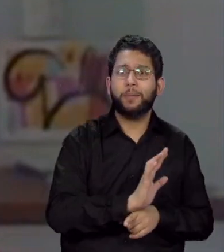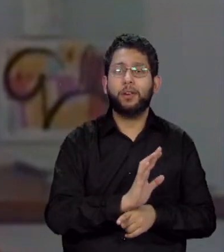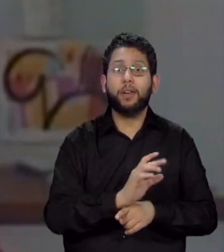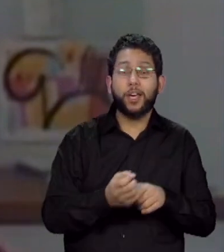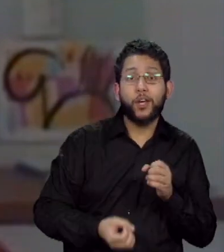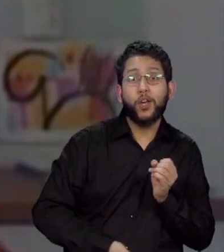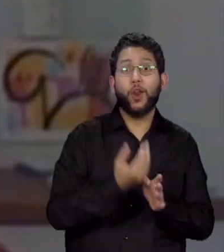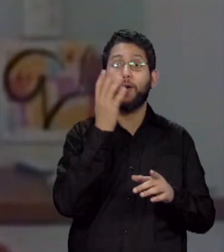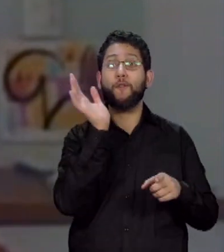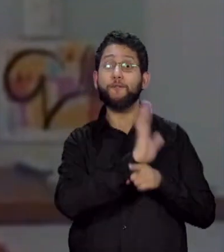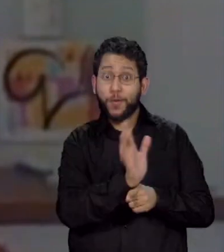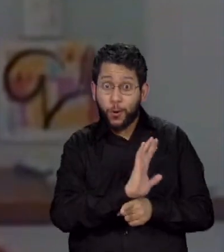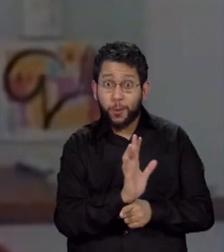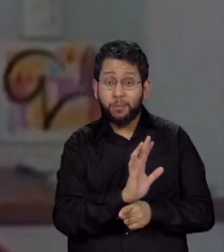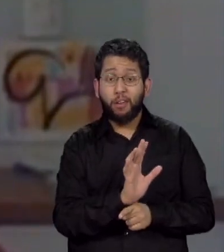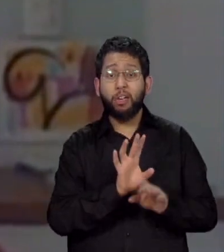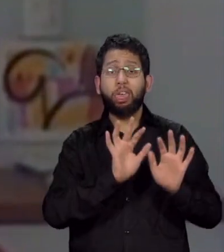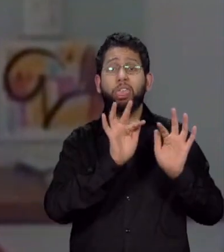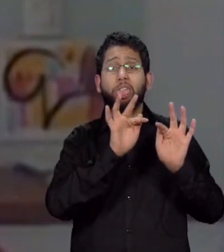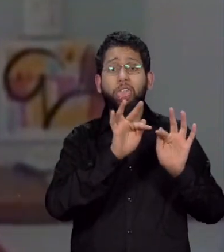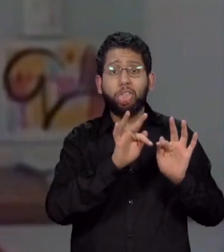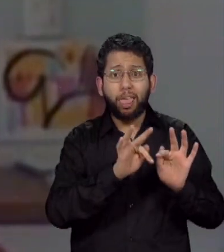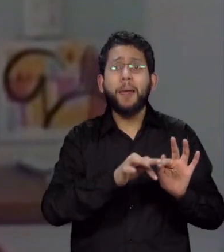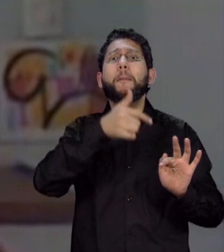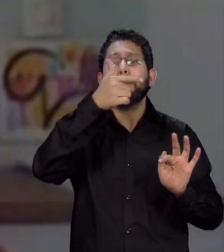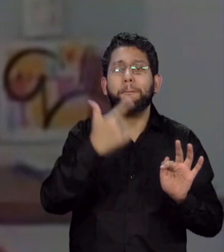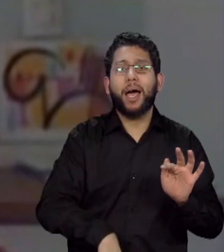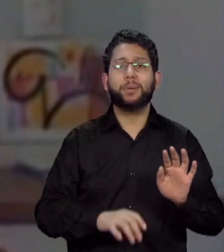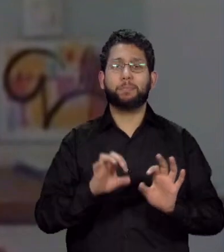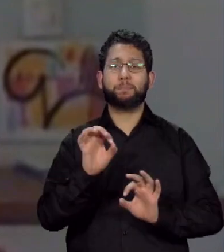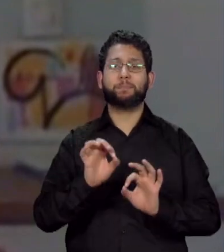se desdobrou de um projeto social,